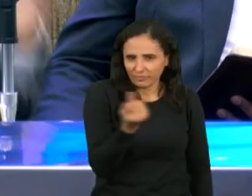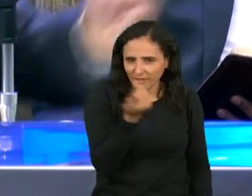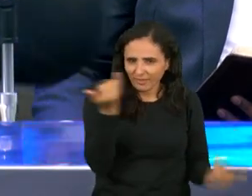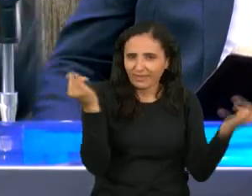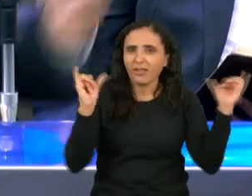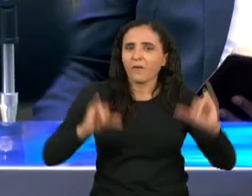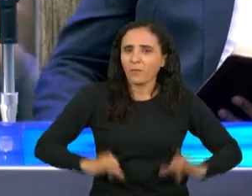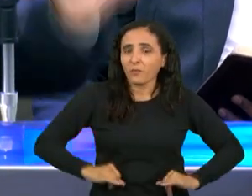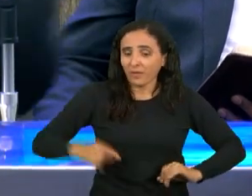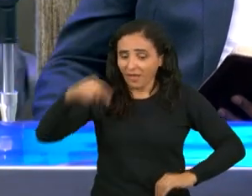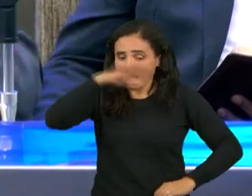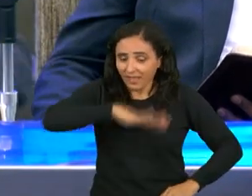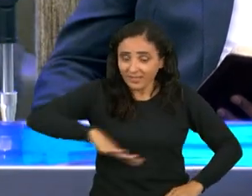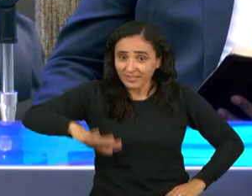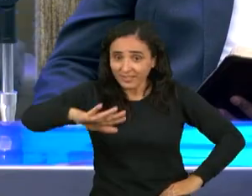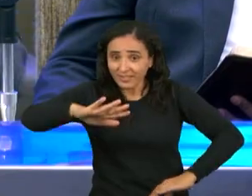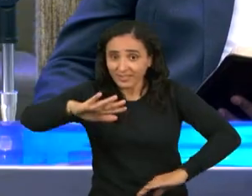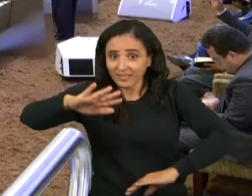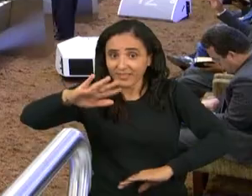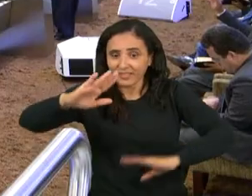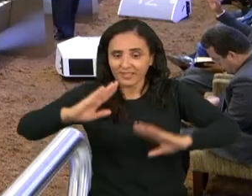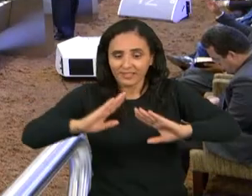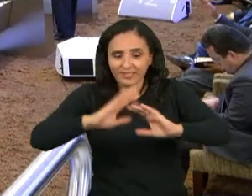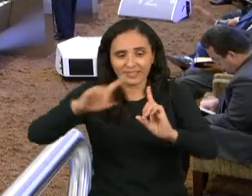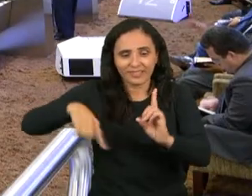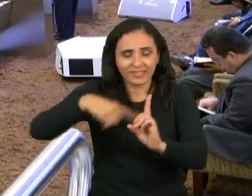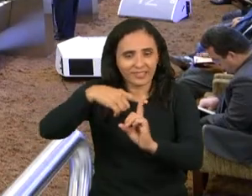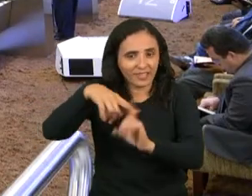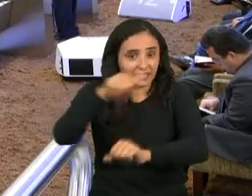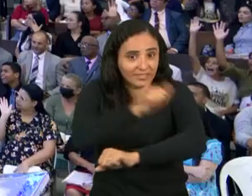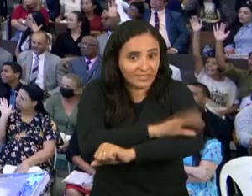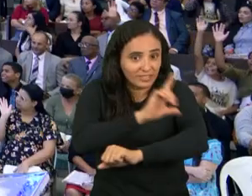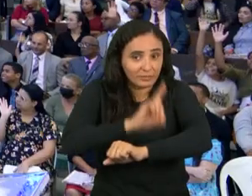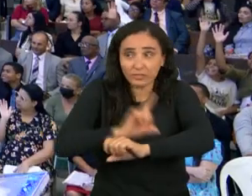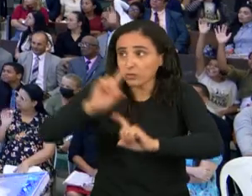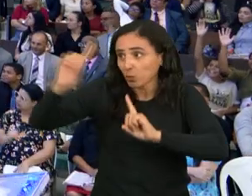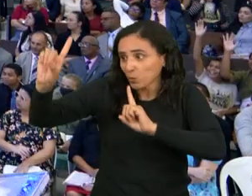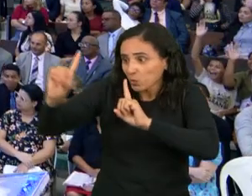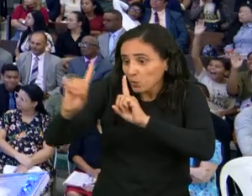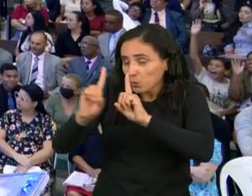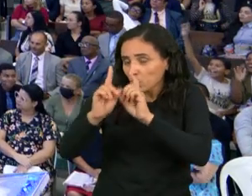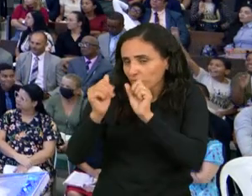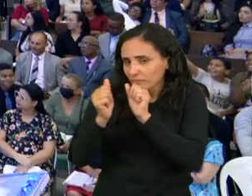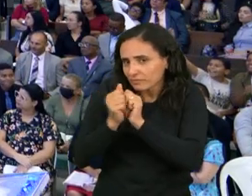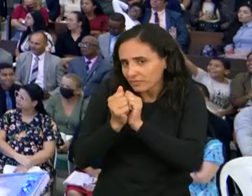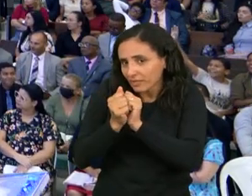está do nosso lado ainda que tenha falhas e defeitos